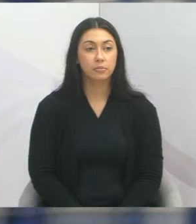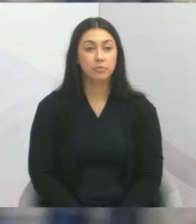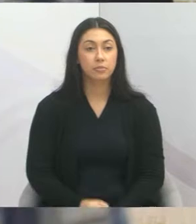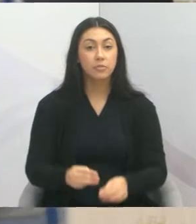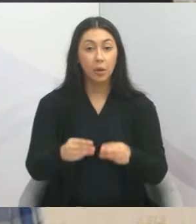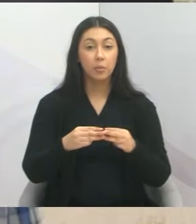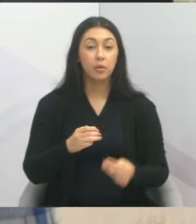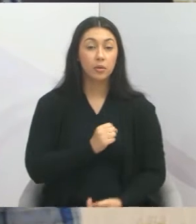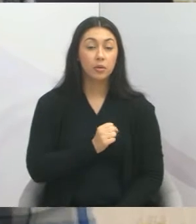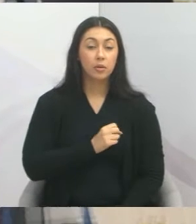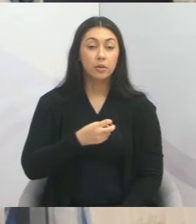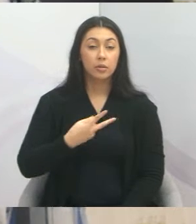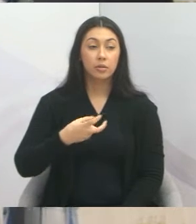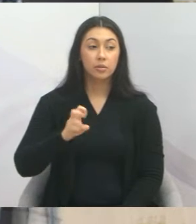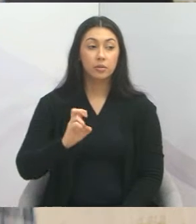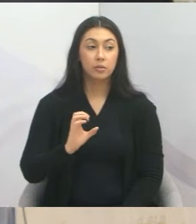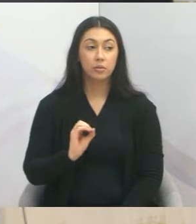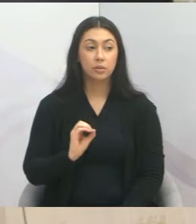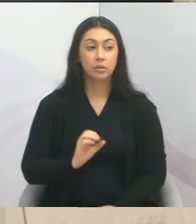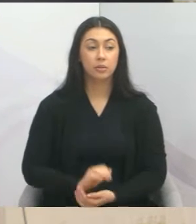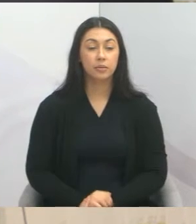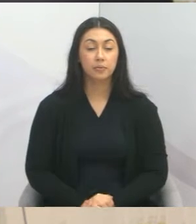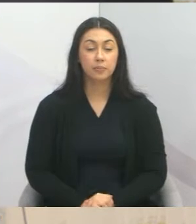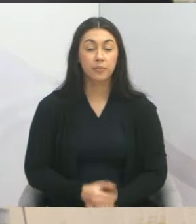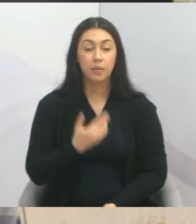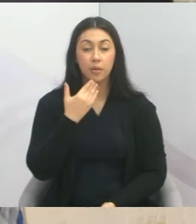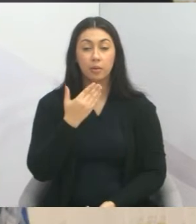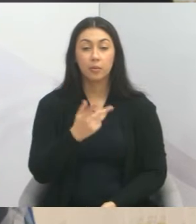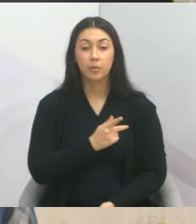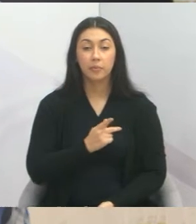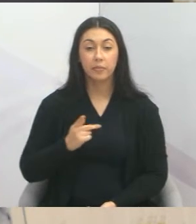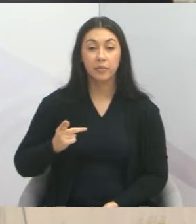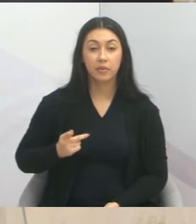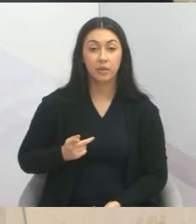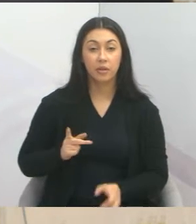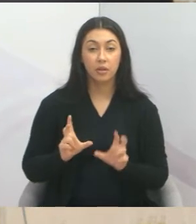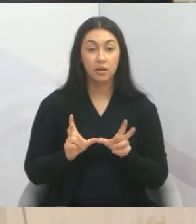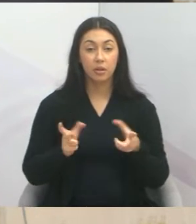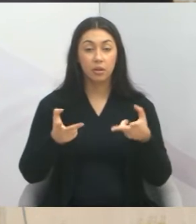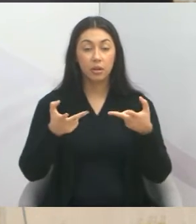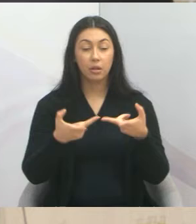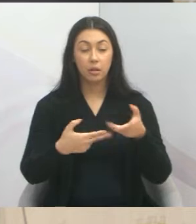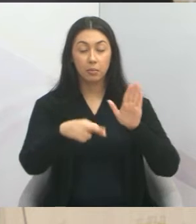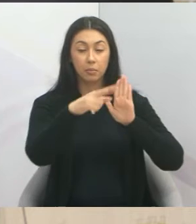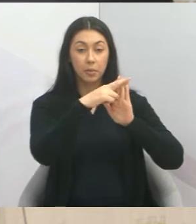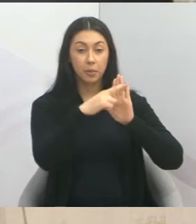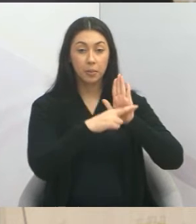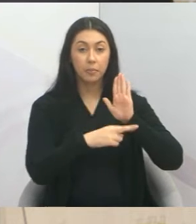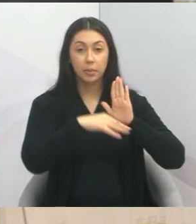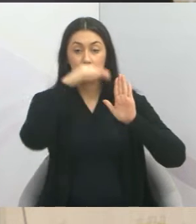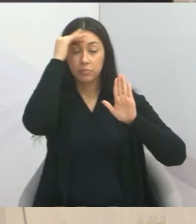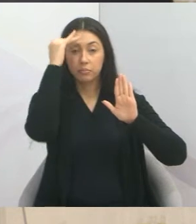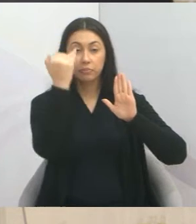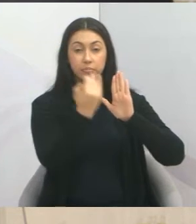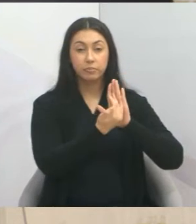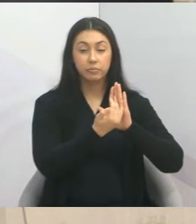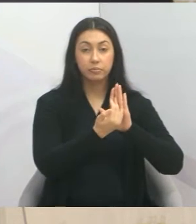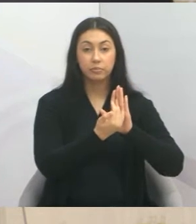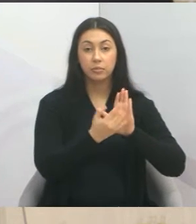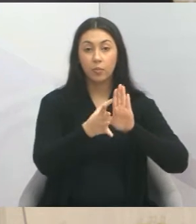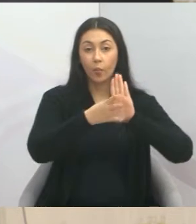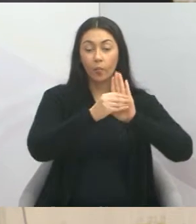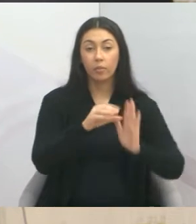Mução 250 2021 e queremos a seletivo seu presente essa casa cumpridas as formalidades regimentais